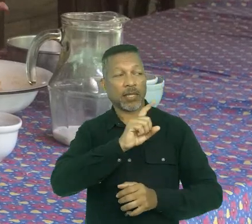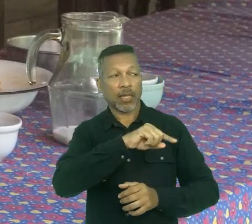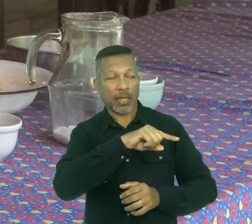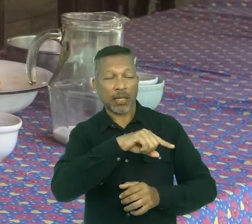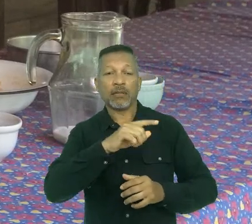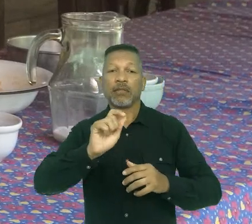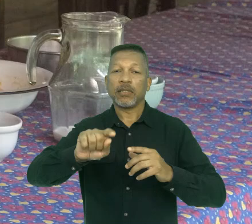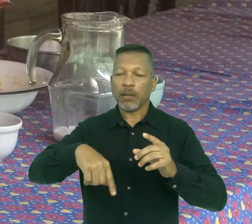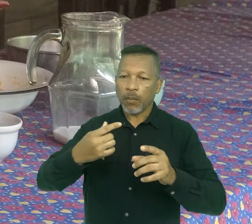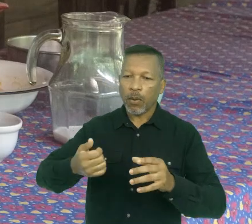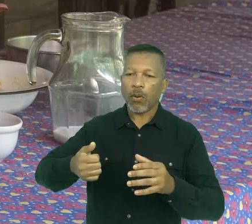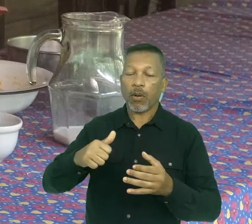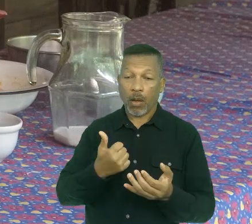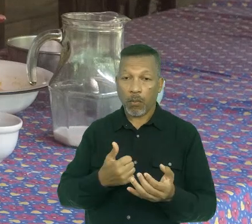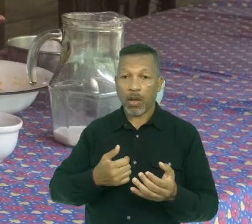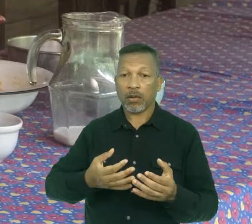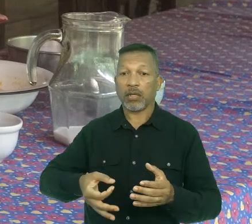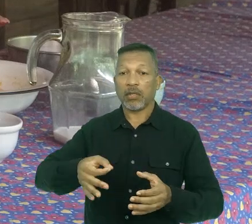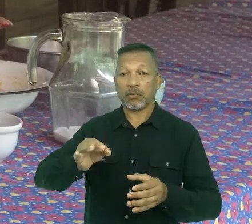coloco textura. ali uma